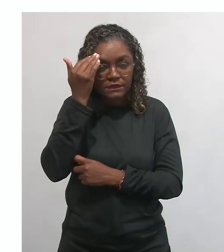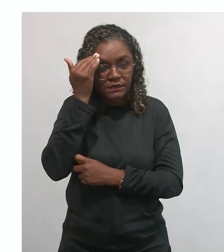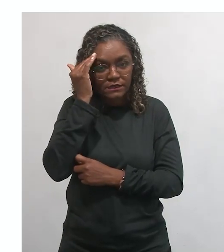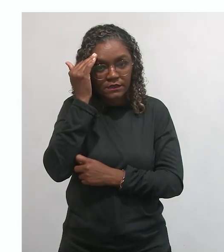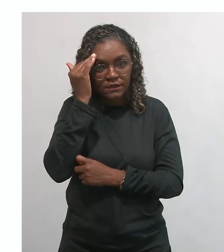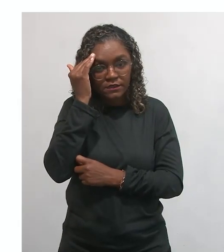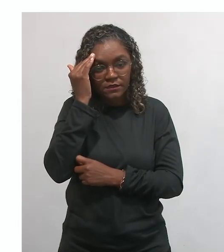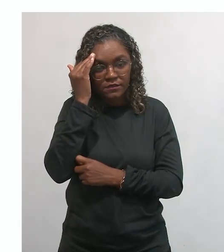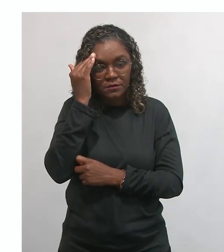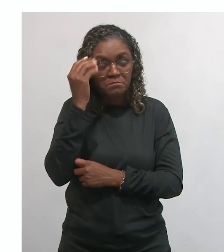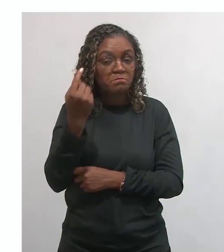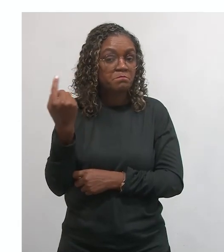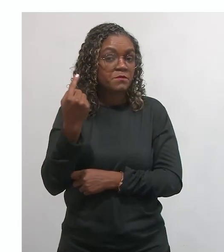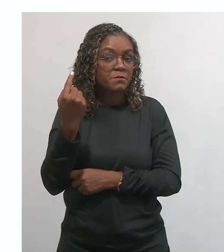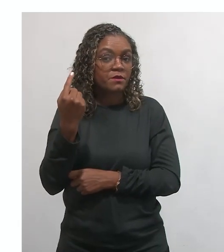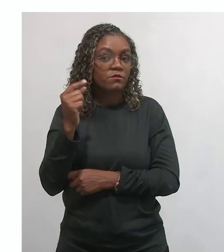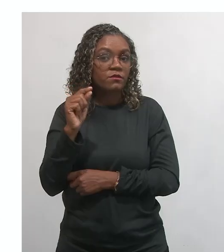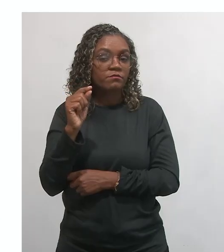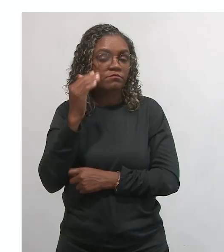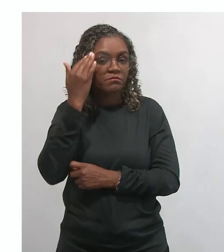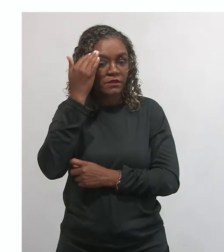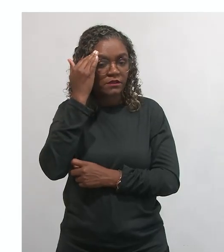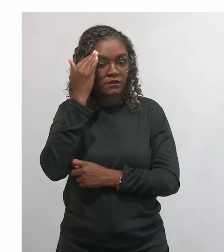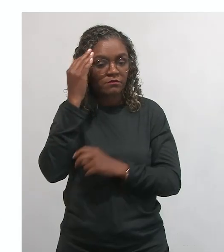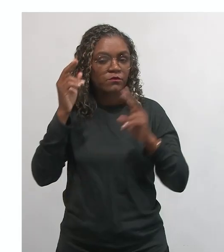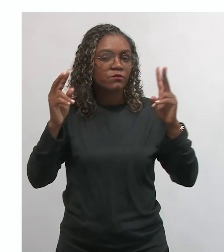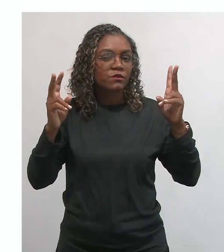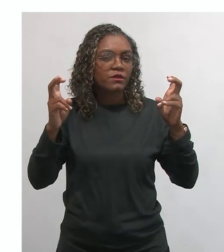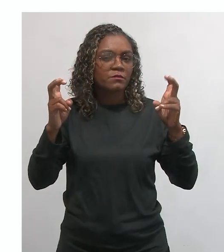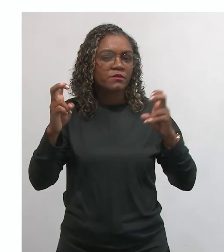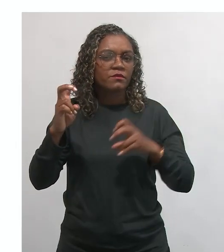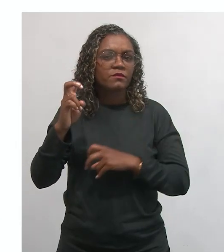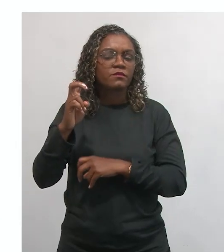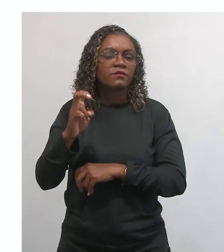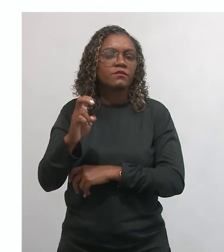nós entendermos o que é educação. Então, coloco para